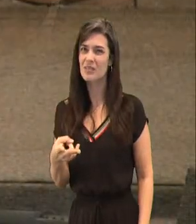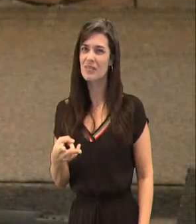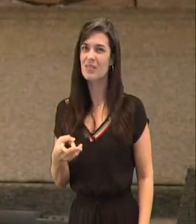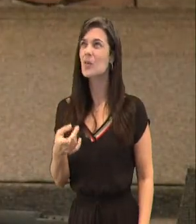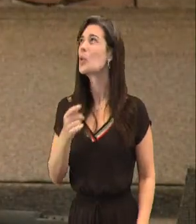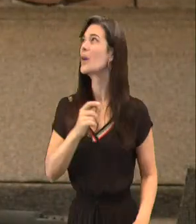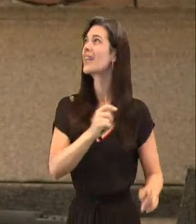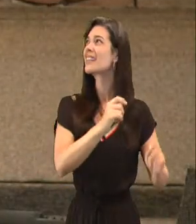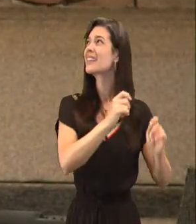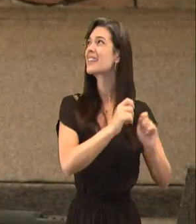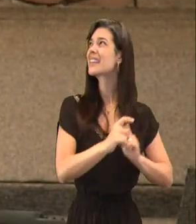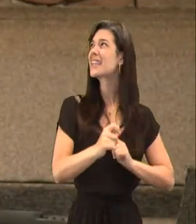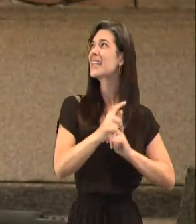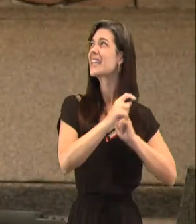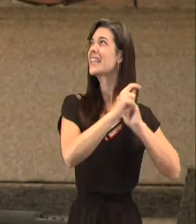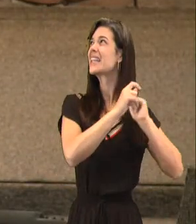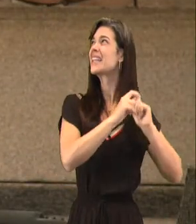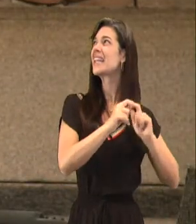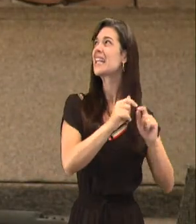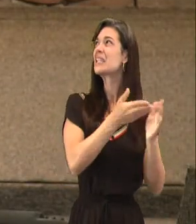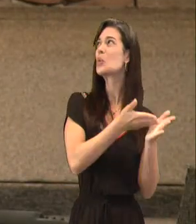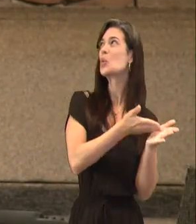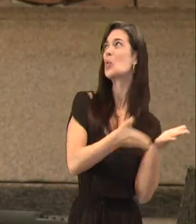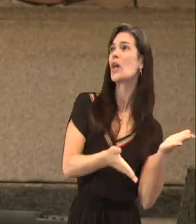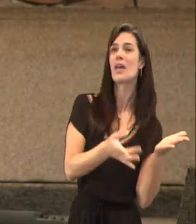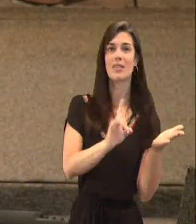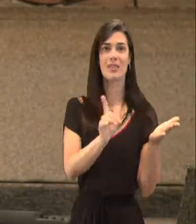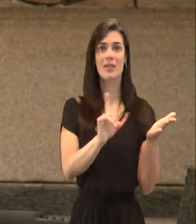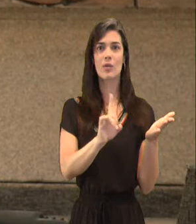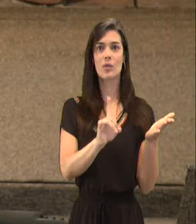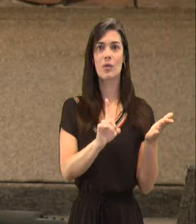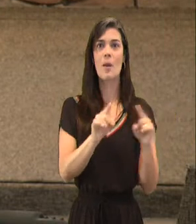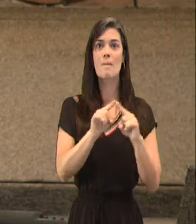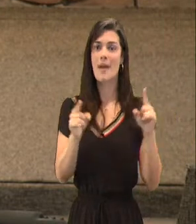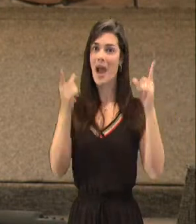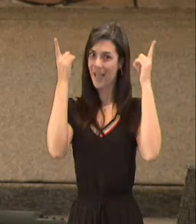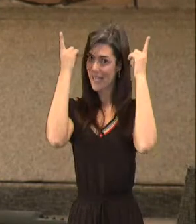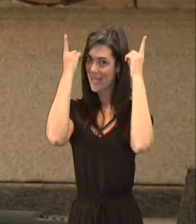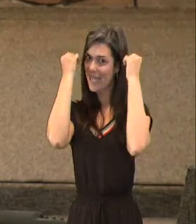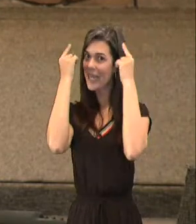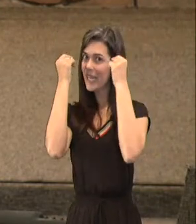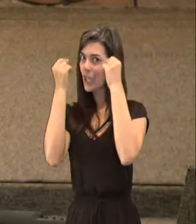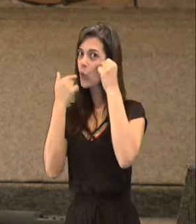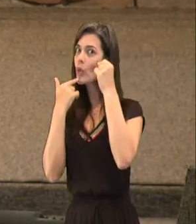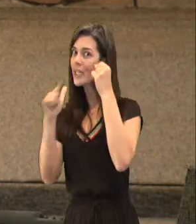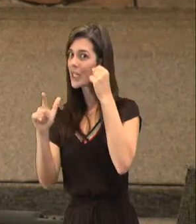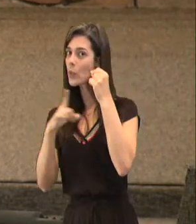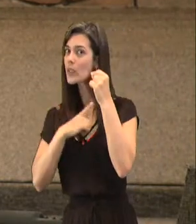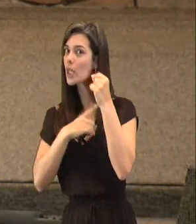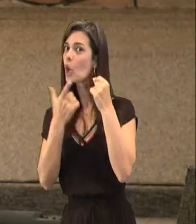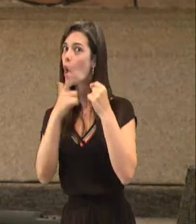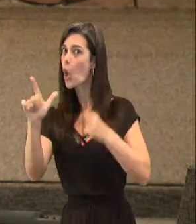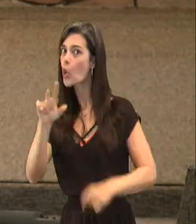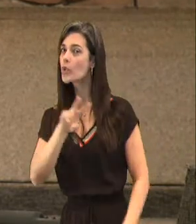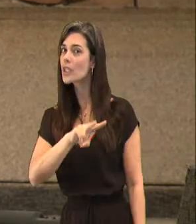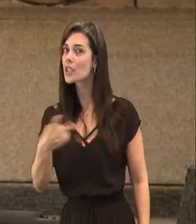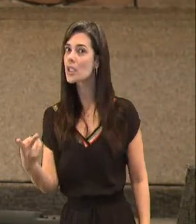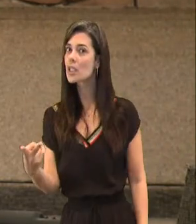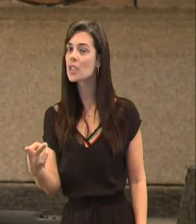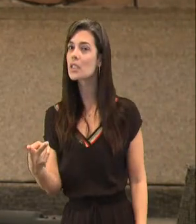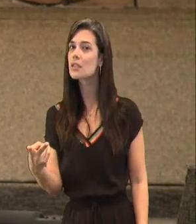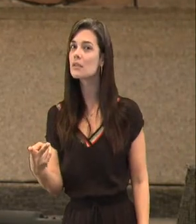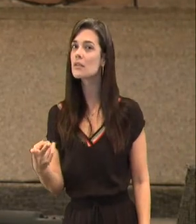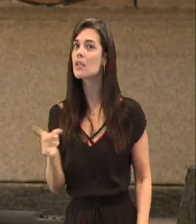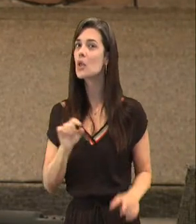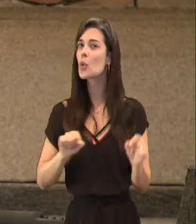cair, mas a expressão no grego também permite uma tradução que seria: não nos induza,